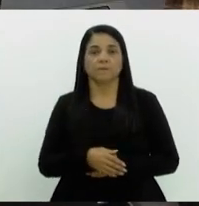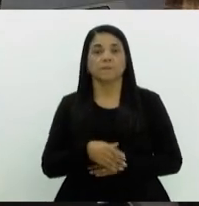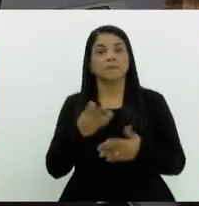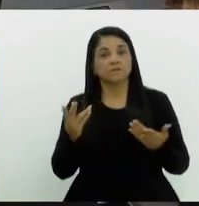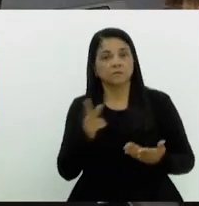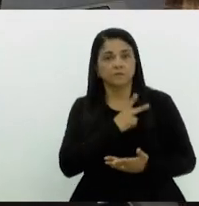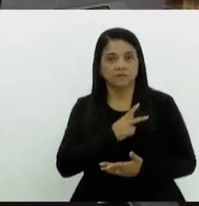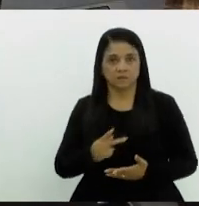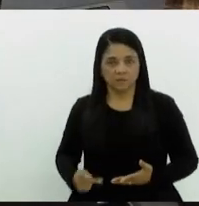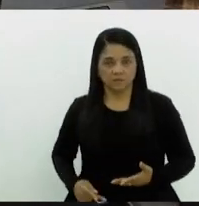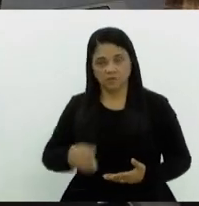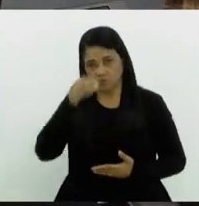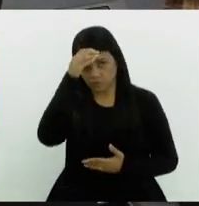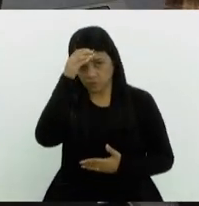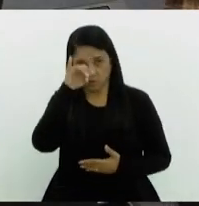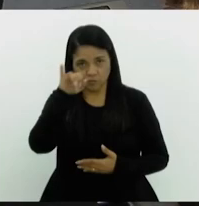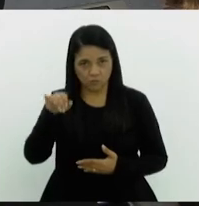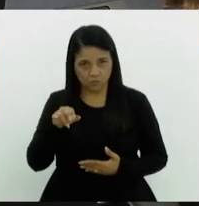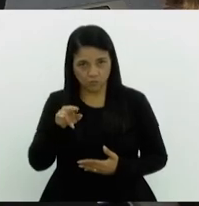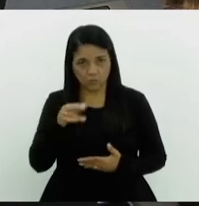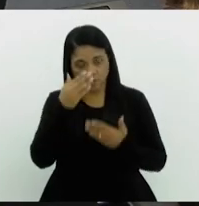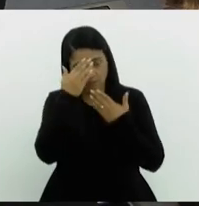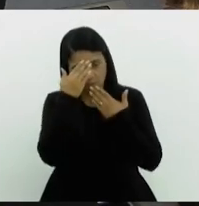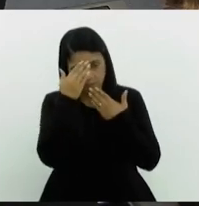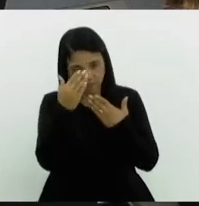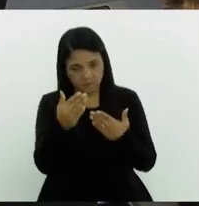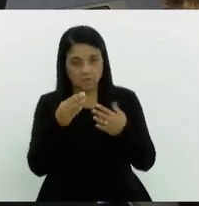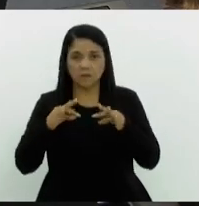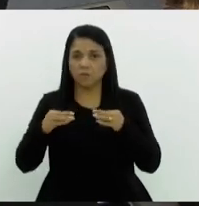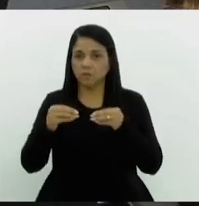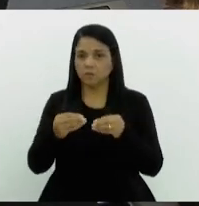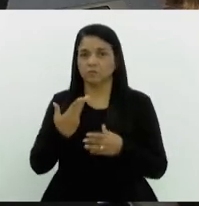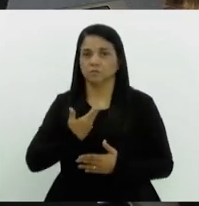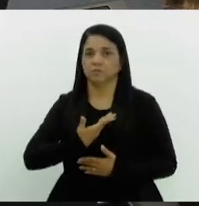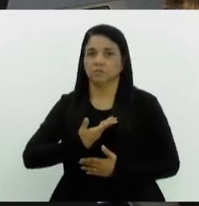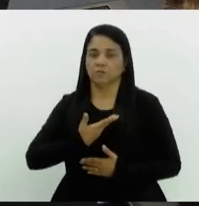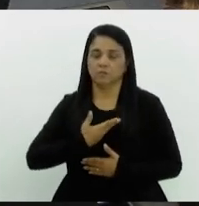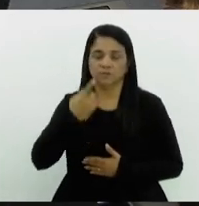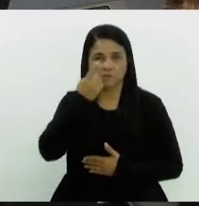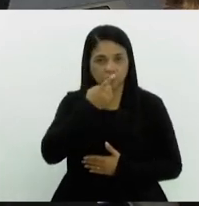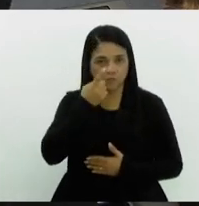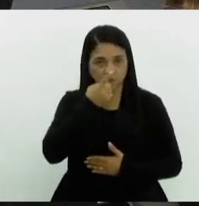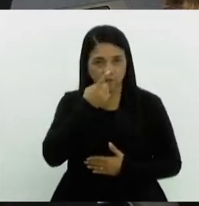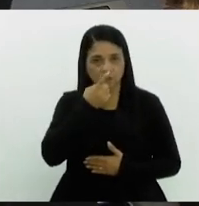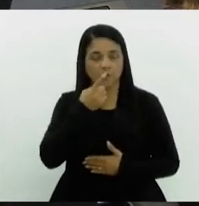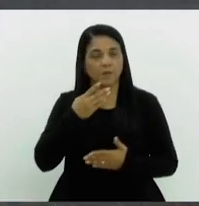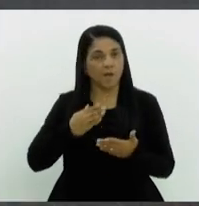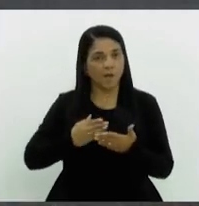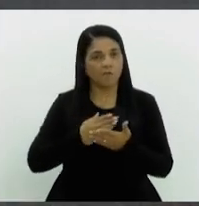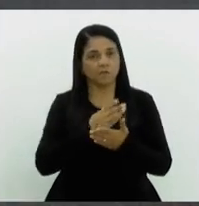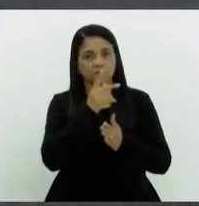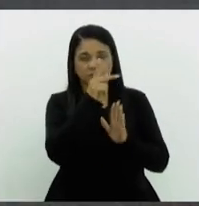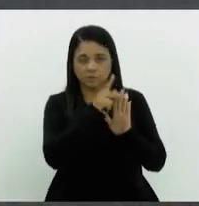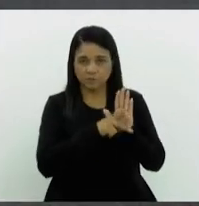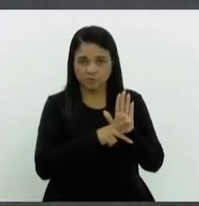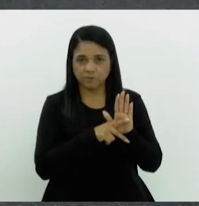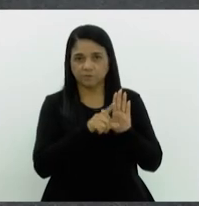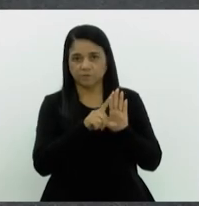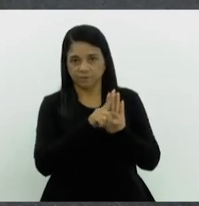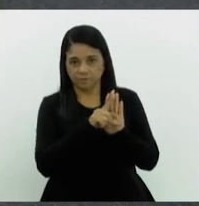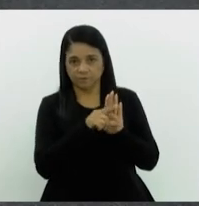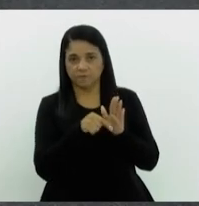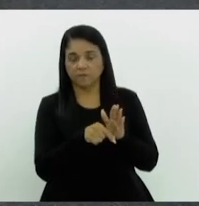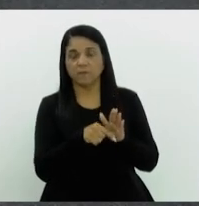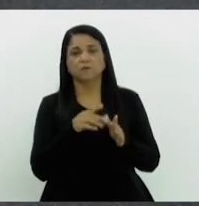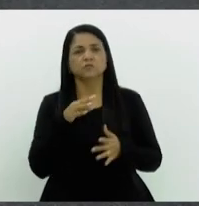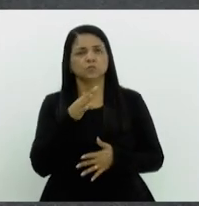Ju, queria agradecer a Vossa Excelência, a todos os parceiros, pela aprovação desse projeto.